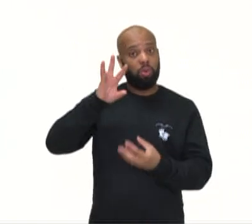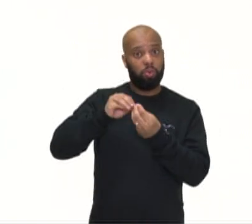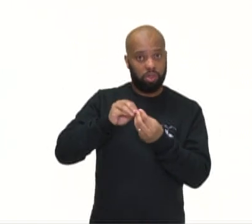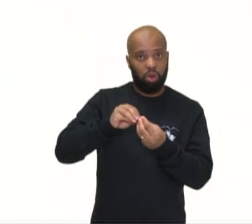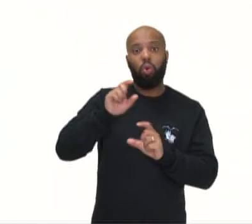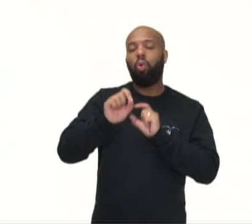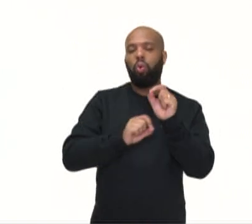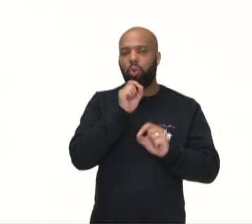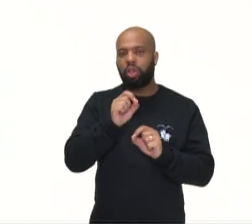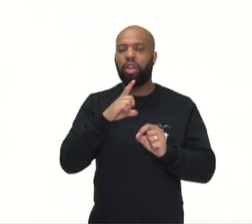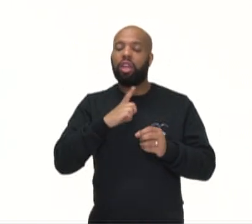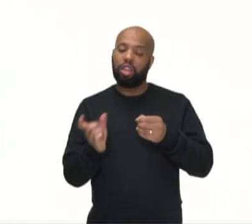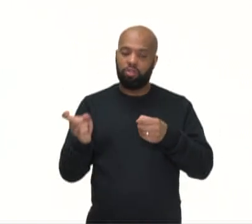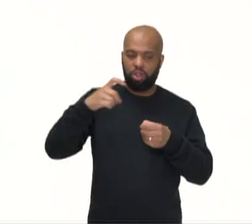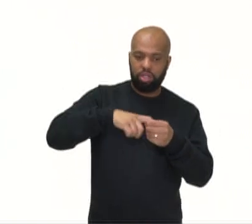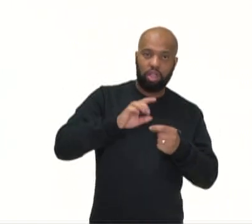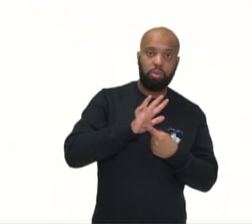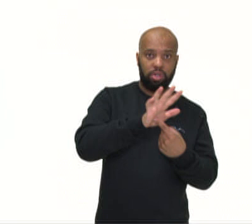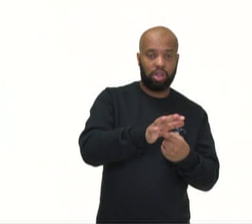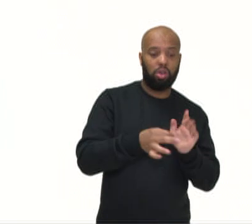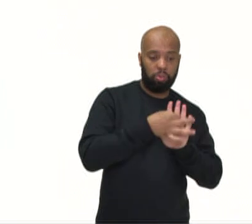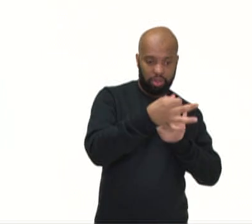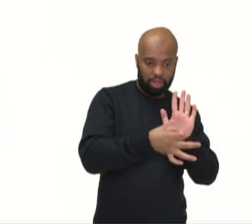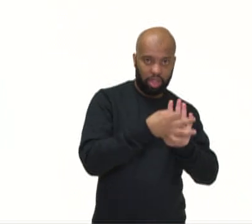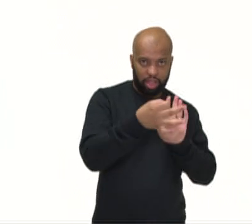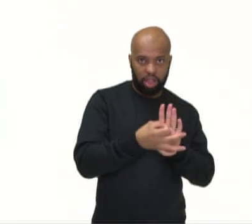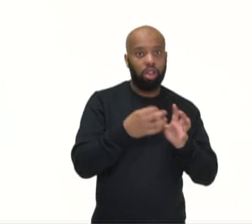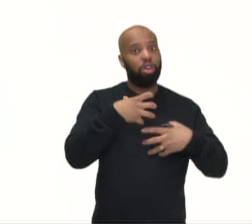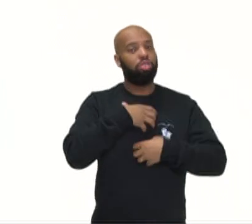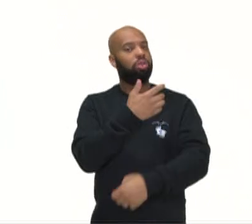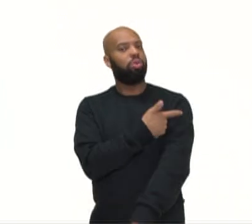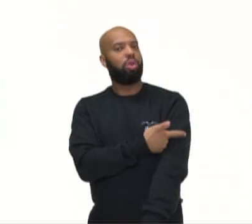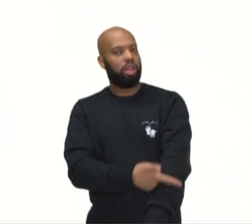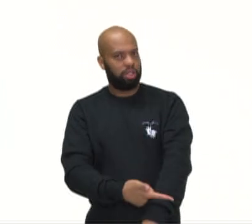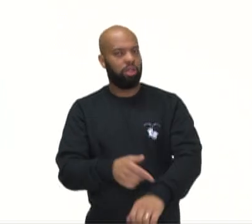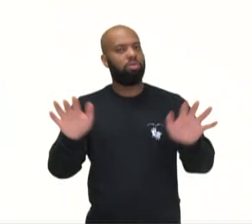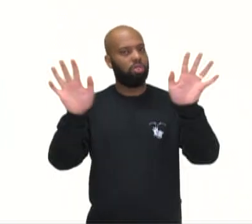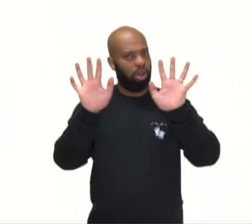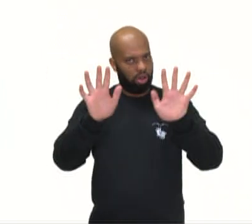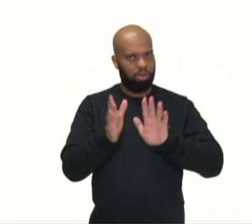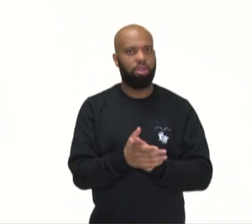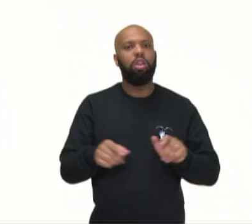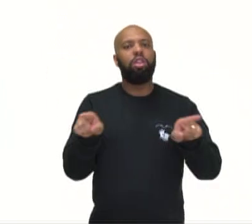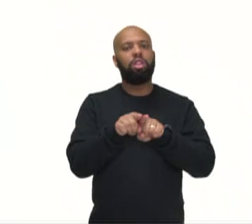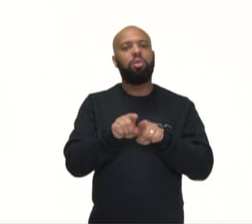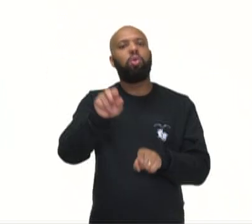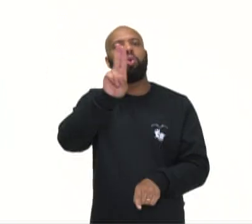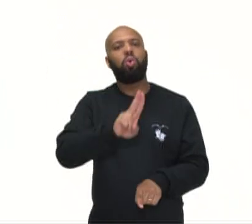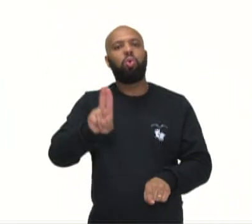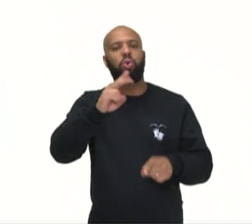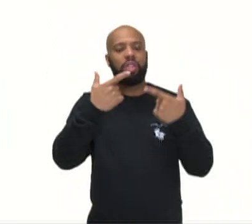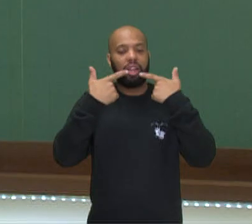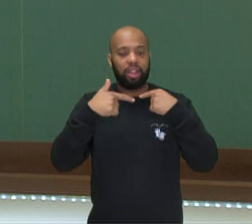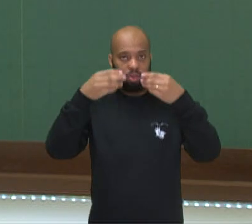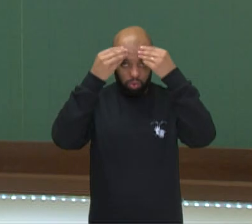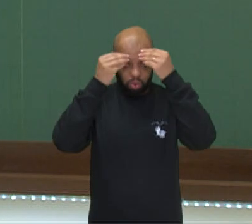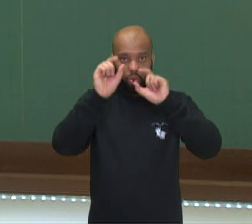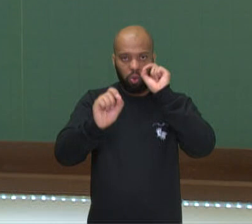expressa e expressão cortês de despedida e o uso da linguagem